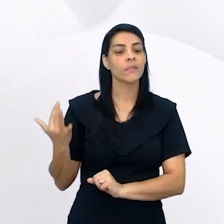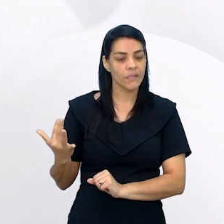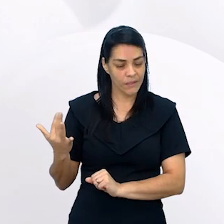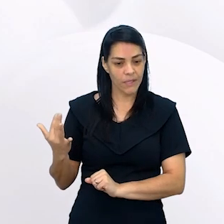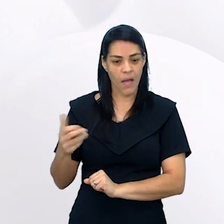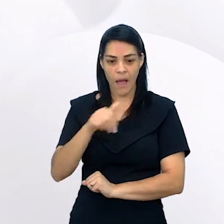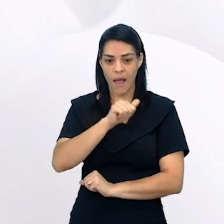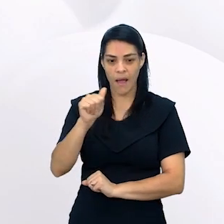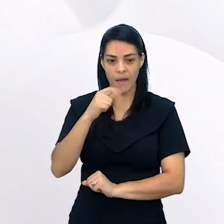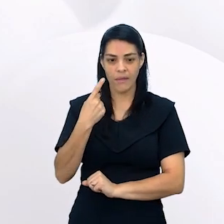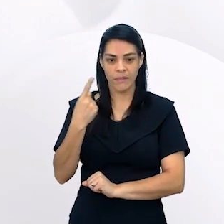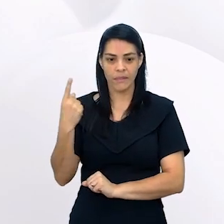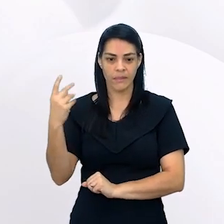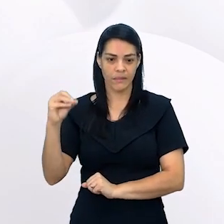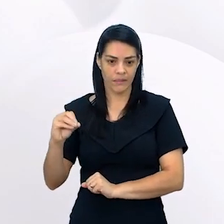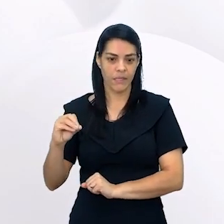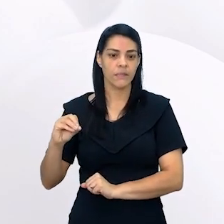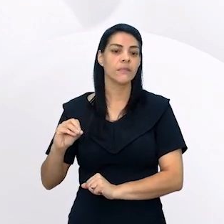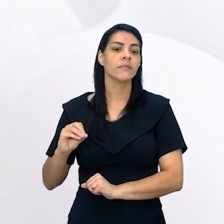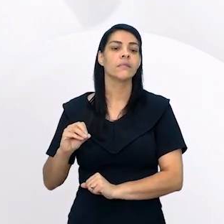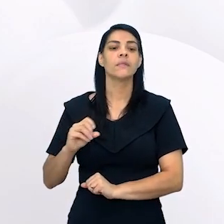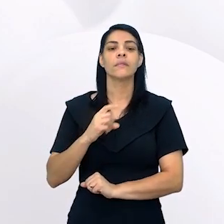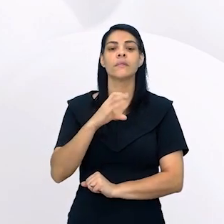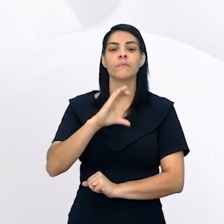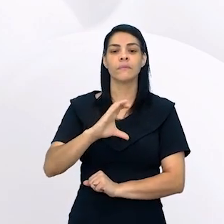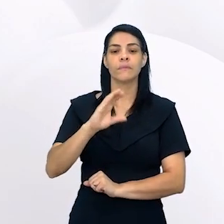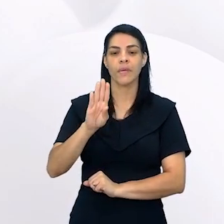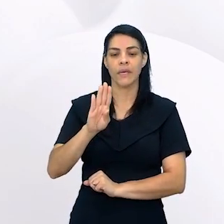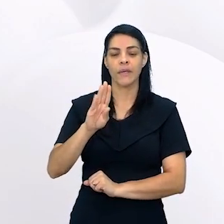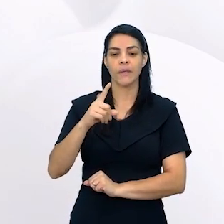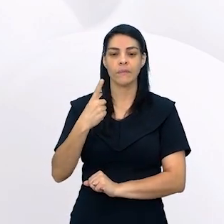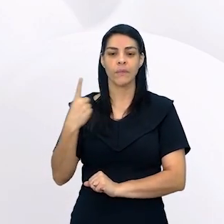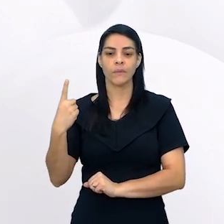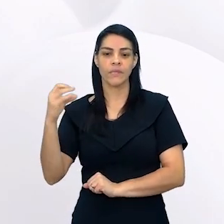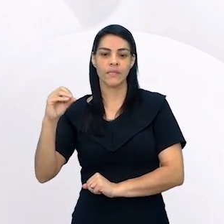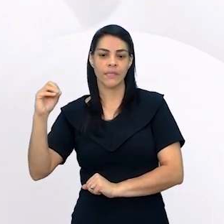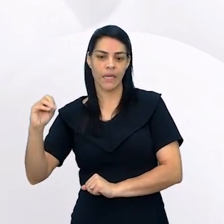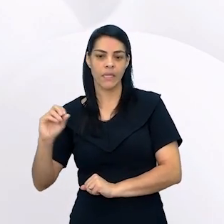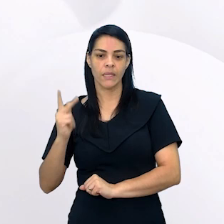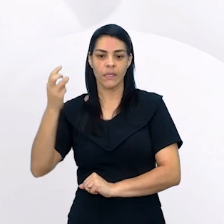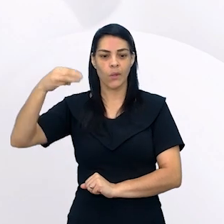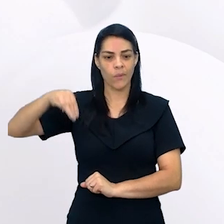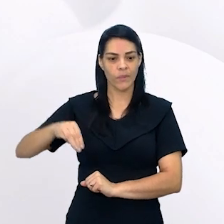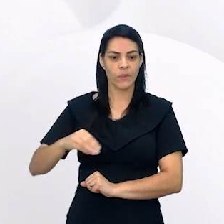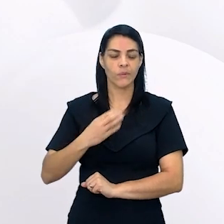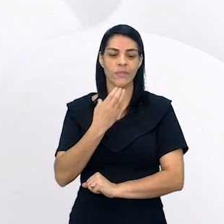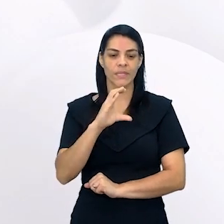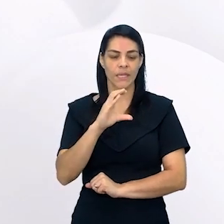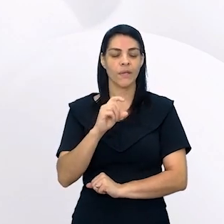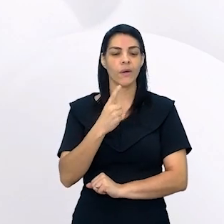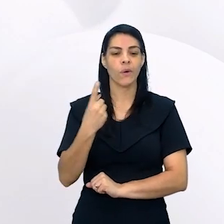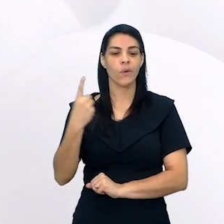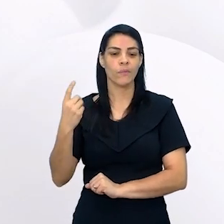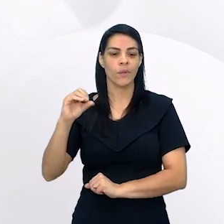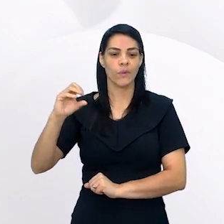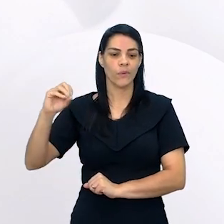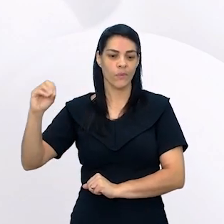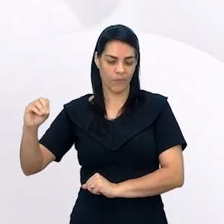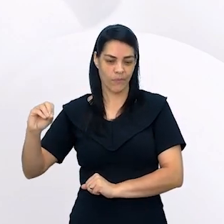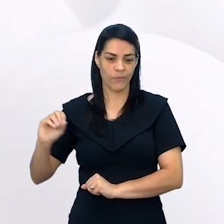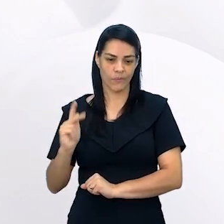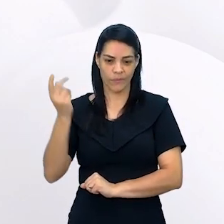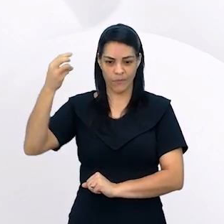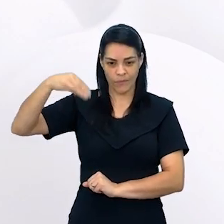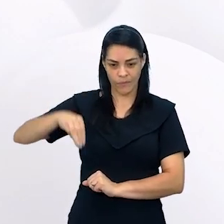alternativa a 110 km alternativa B 1100 km alternativa c 11 mil